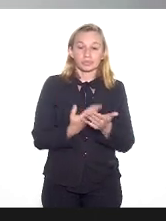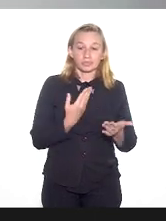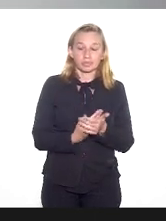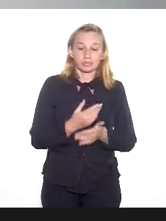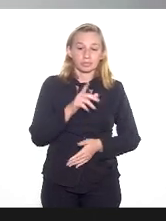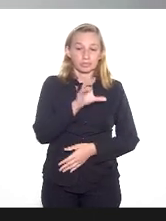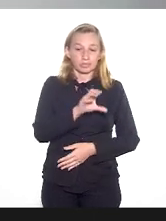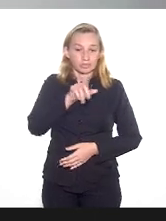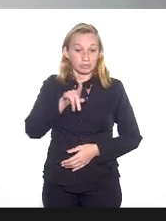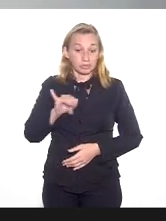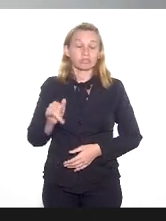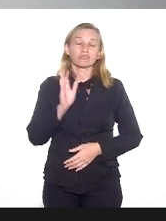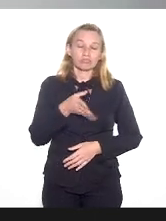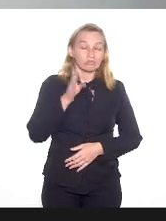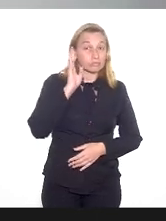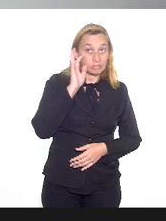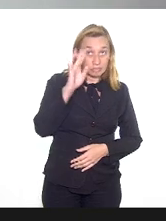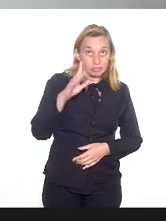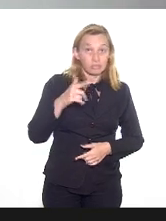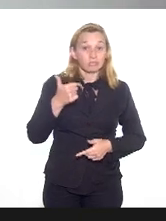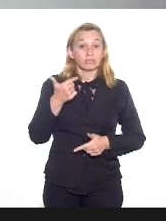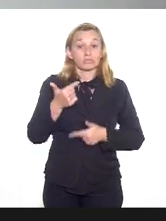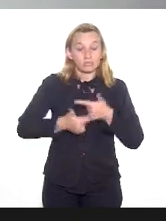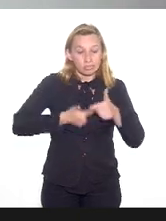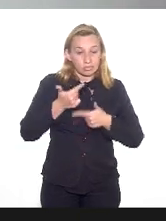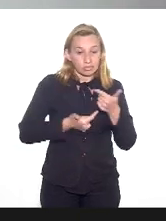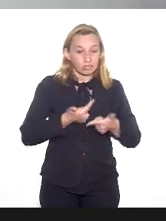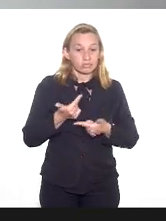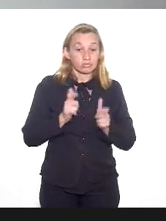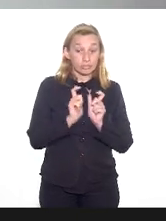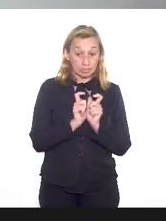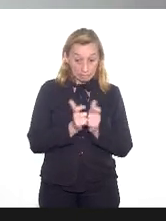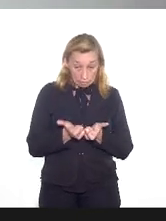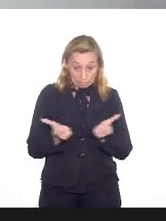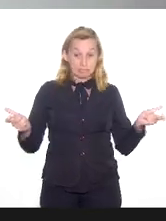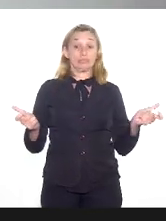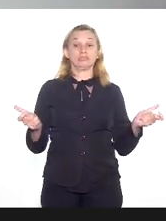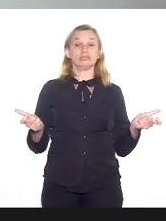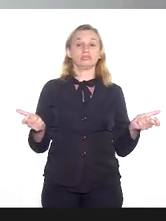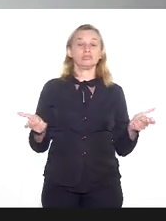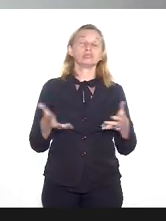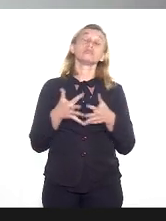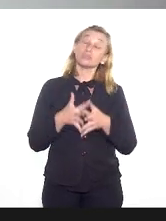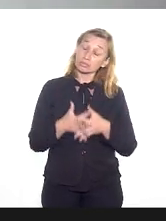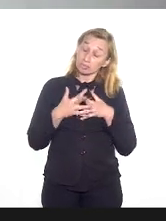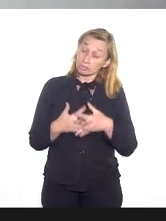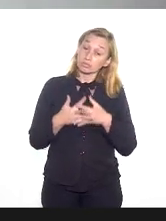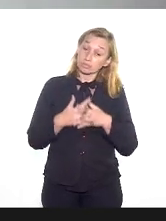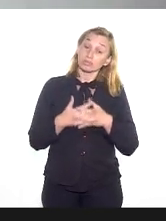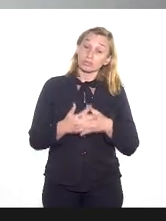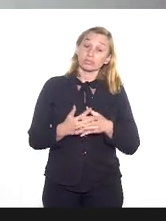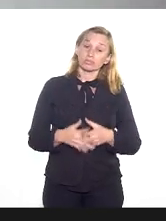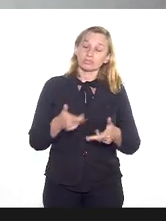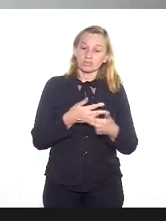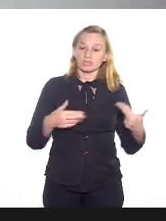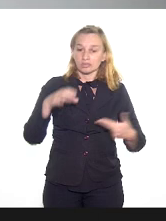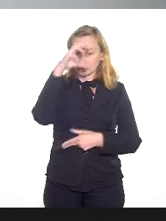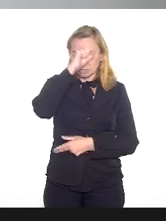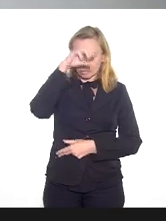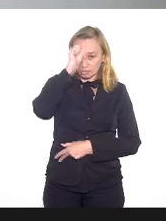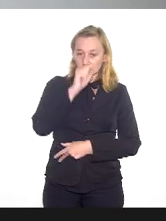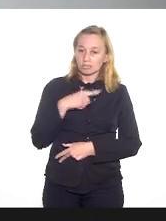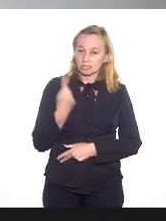não imaginava que ela teria um trabalho tão denso, tão complexo, de tanto aprendizado como esse que a